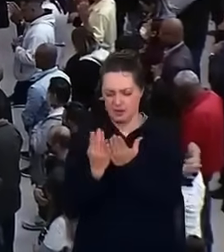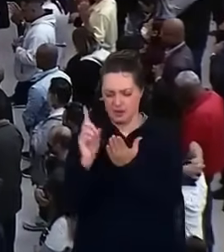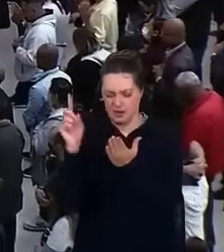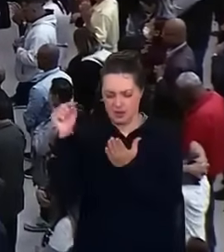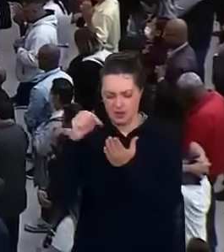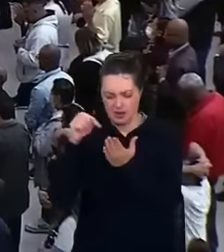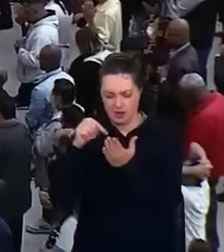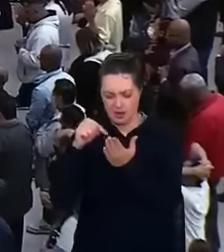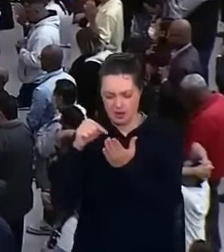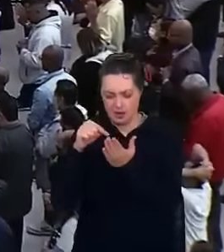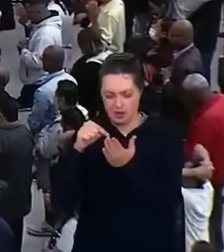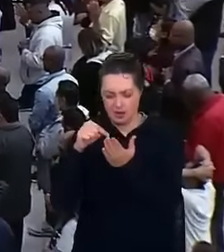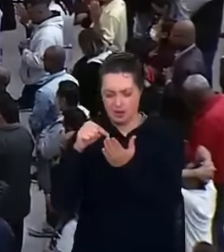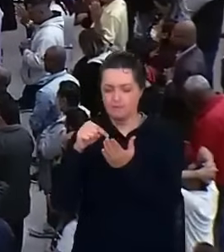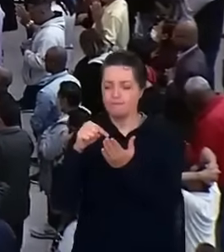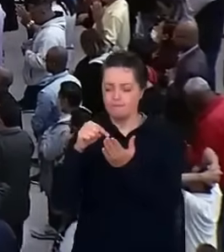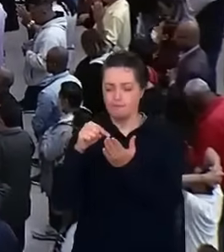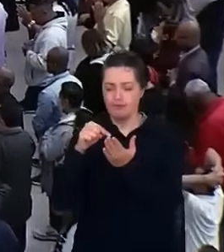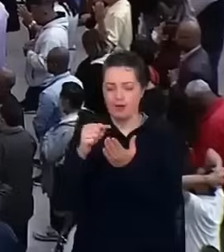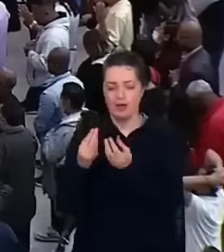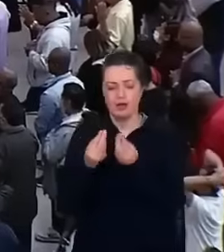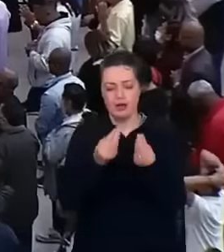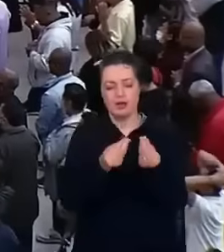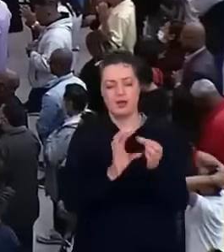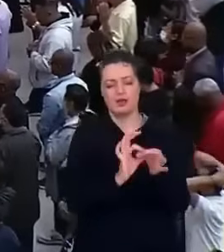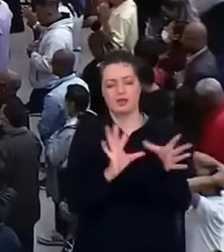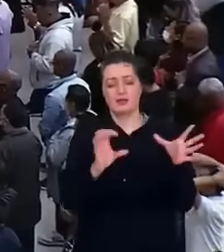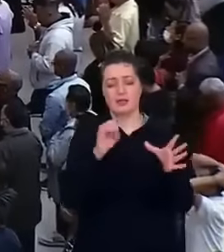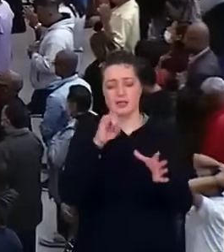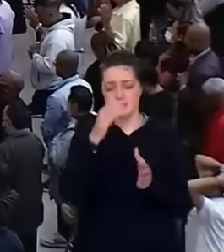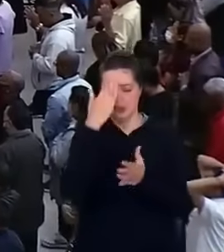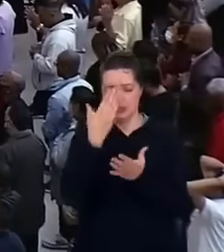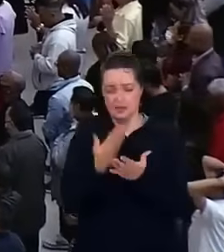Senhor Jesus Cristo, sejam livres. E todos